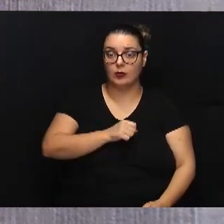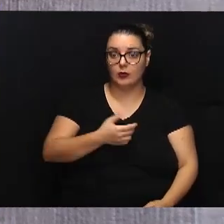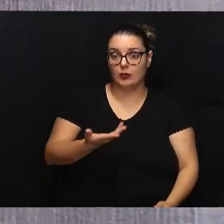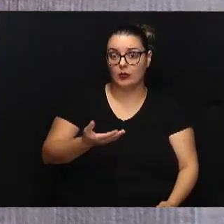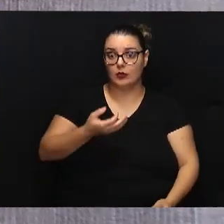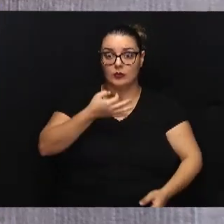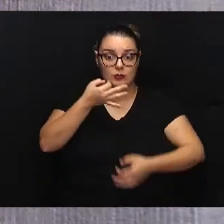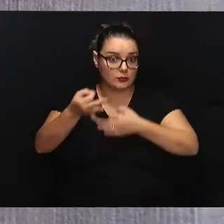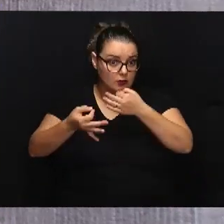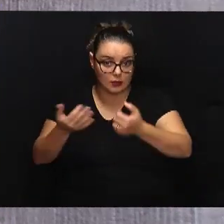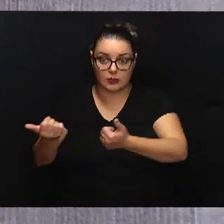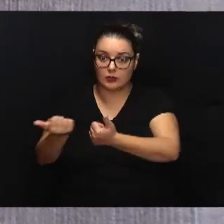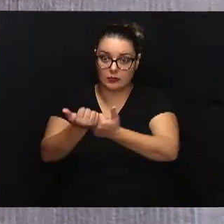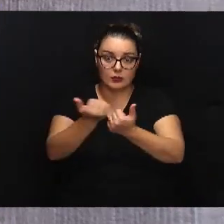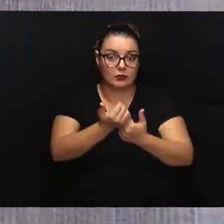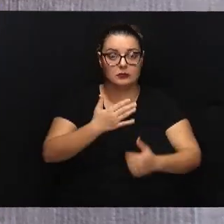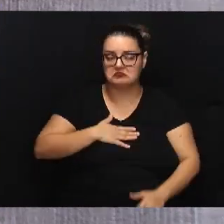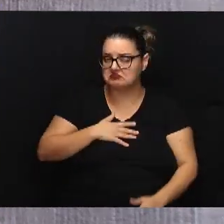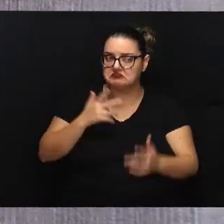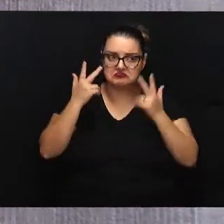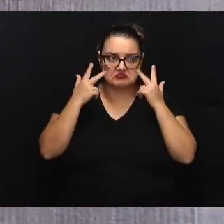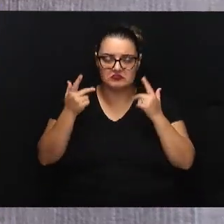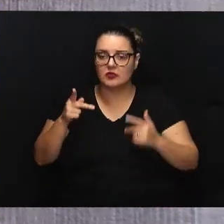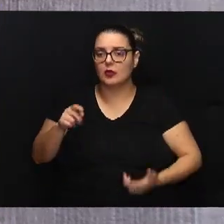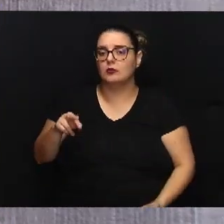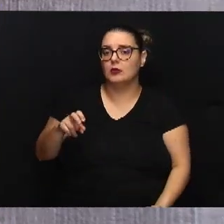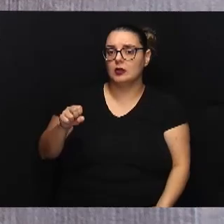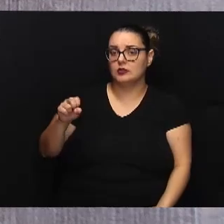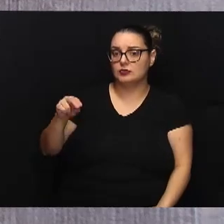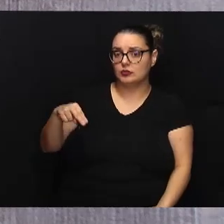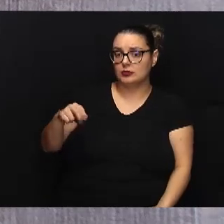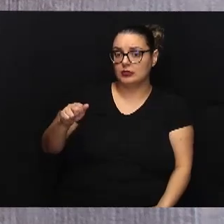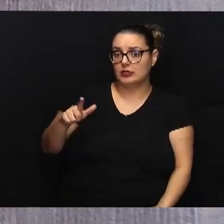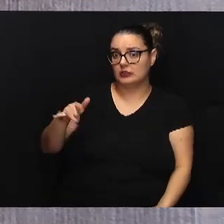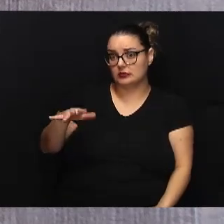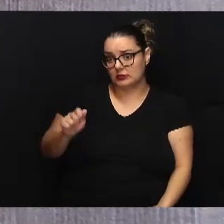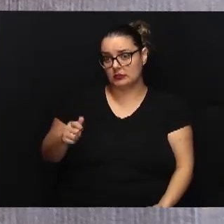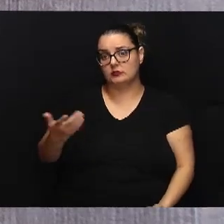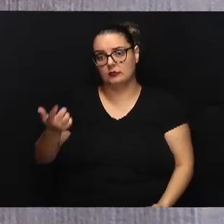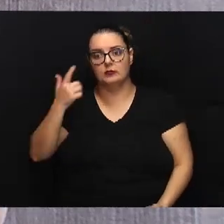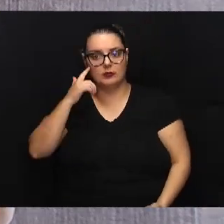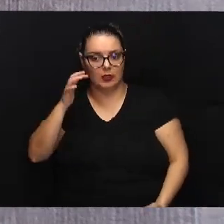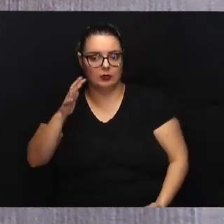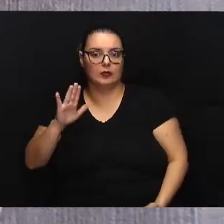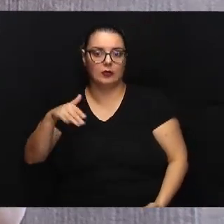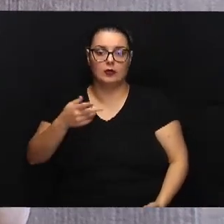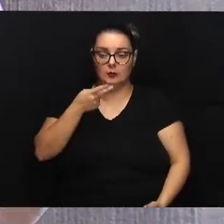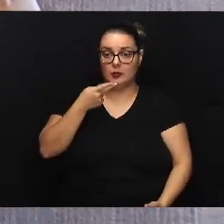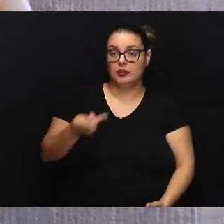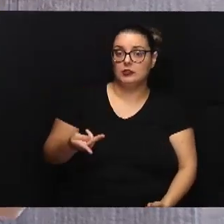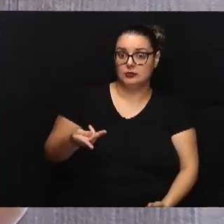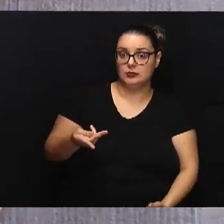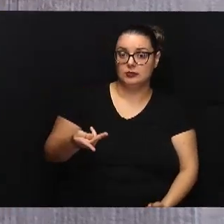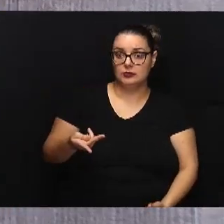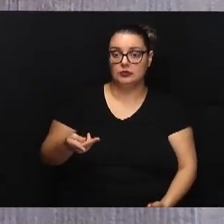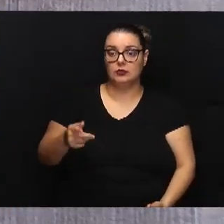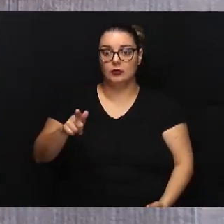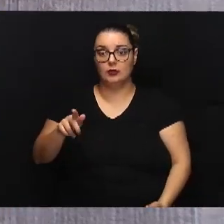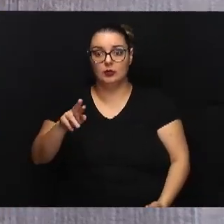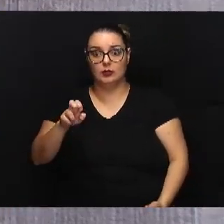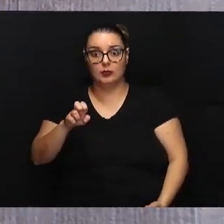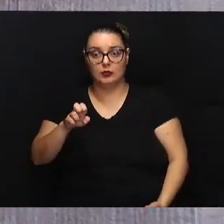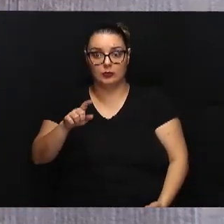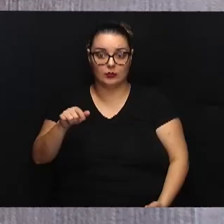muito tranquilo para mim essa questão da personalização, né? Pensando que, assim, quando eu te disse, né, às vezes o grazing, ele